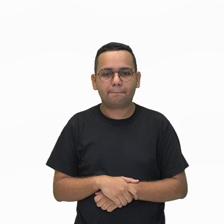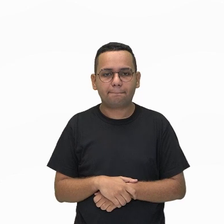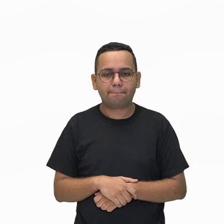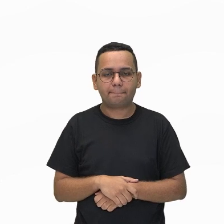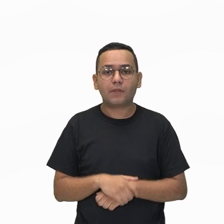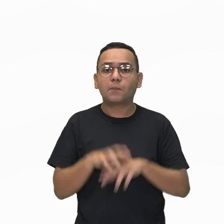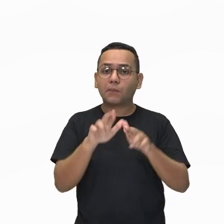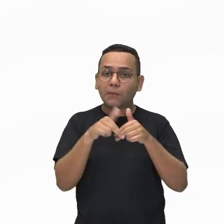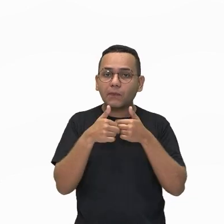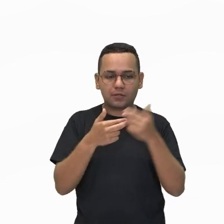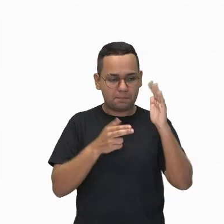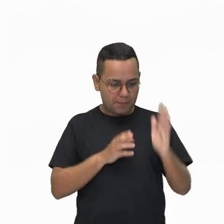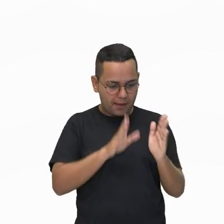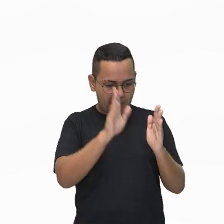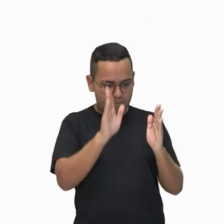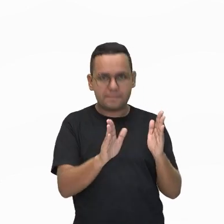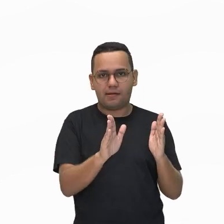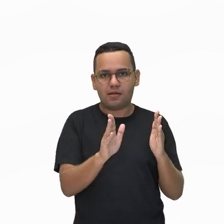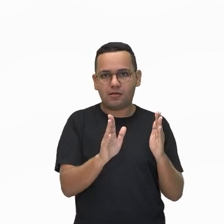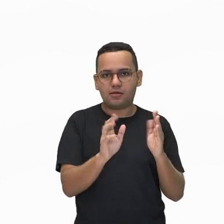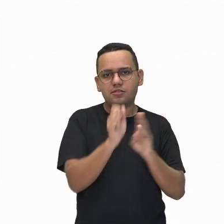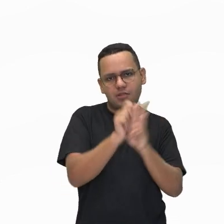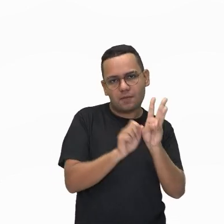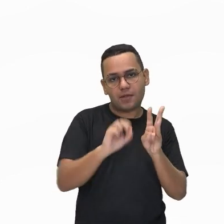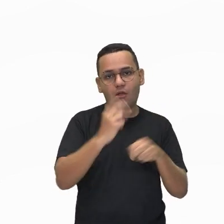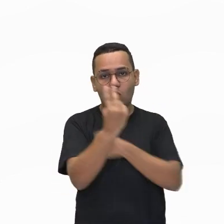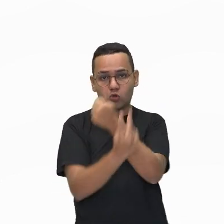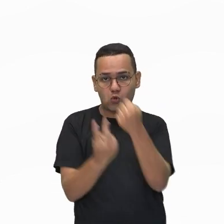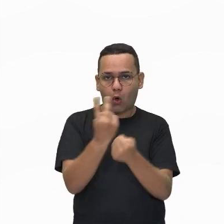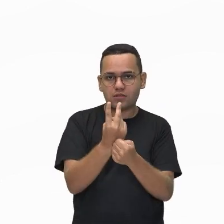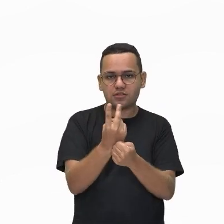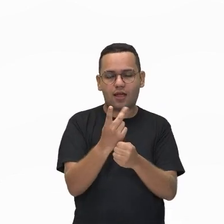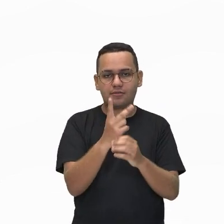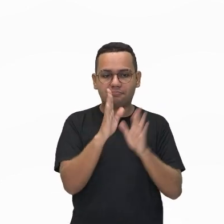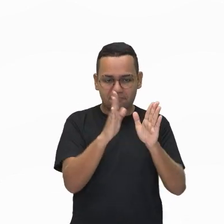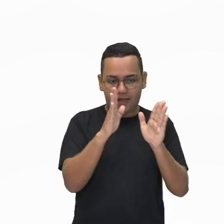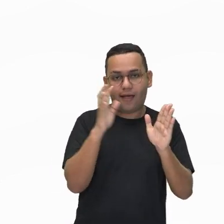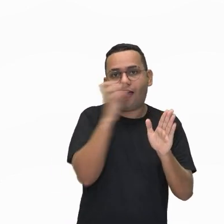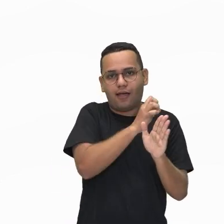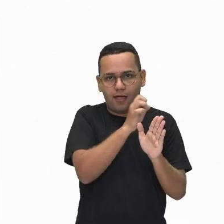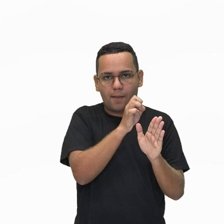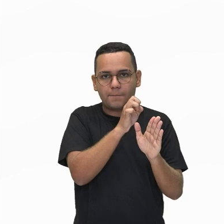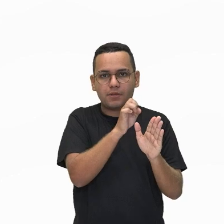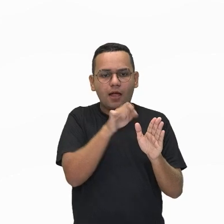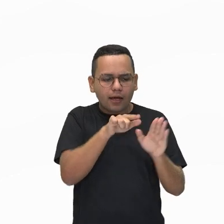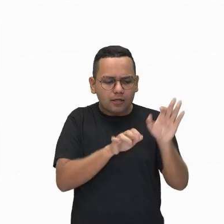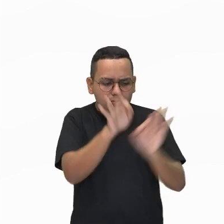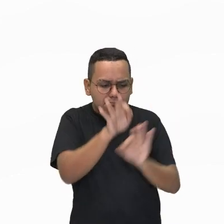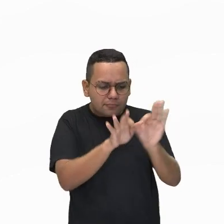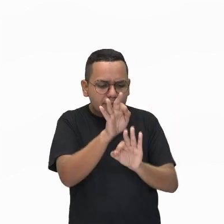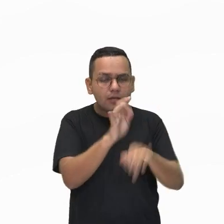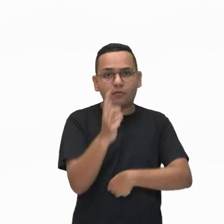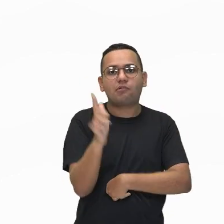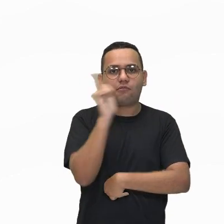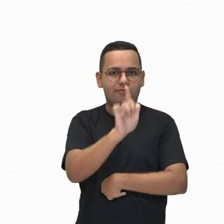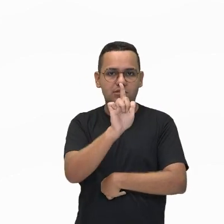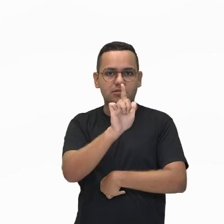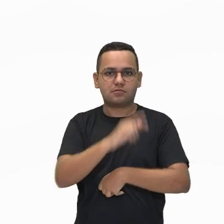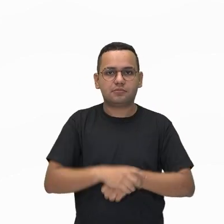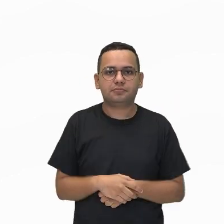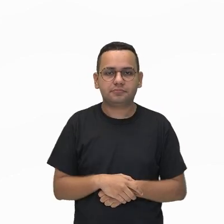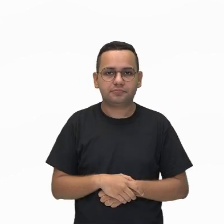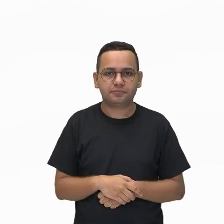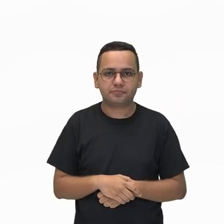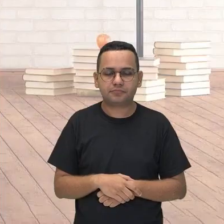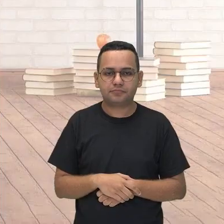prazo o que a gente consegue fazer dentro desse prazo estabelecido, certo? Então,